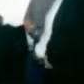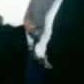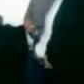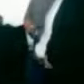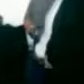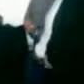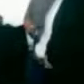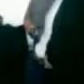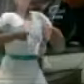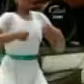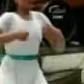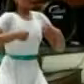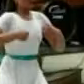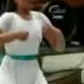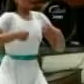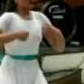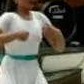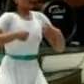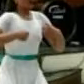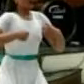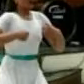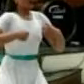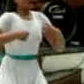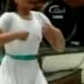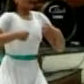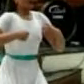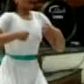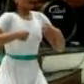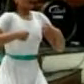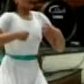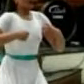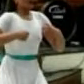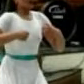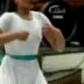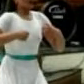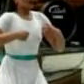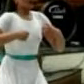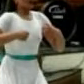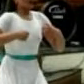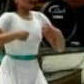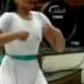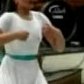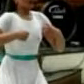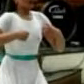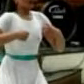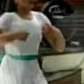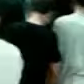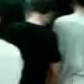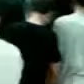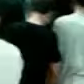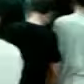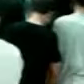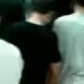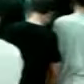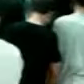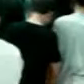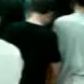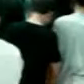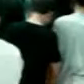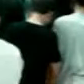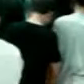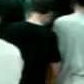separados por bairros, em que a ministração é realizada na reunião da família. É discutida e reflexionada pelos